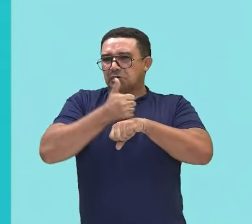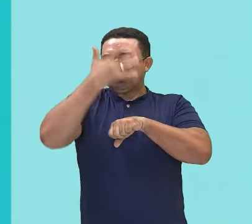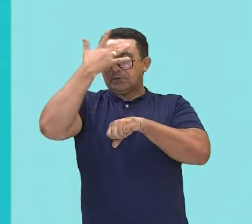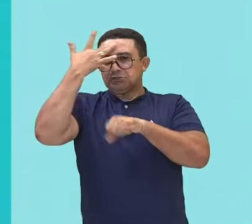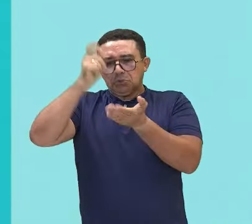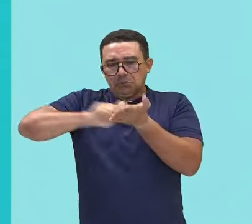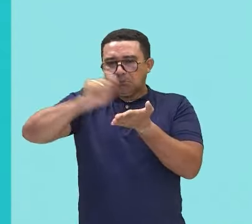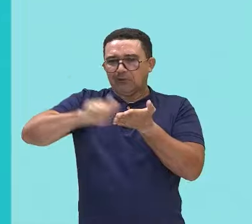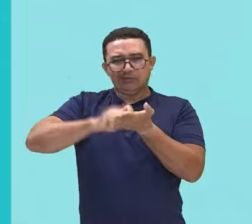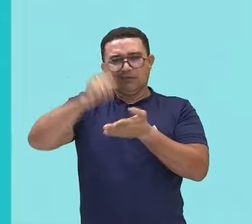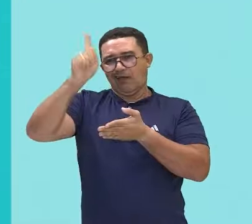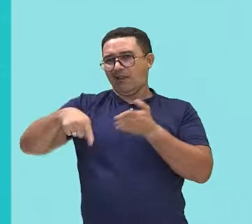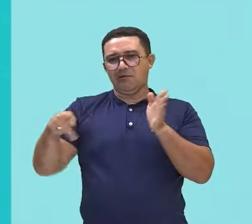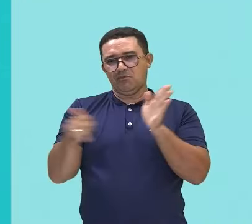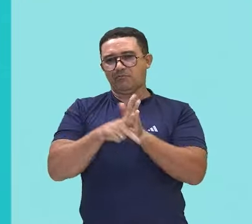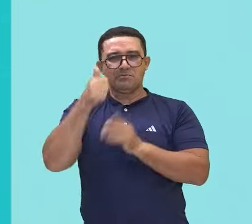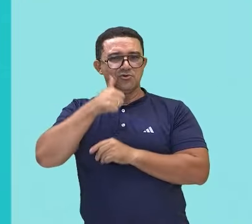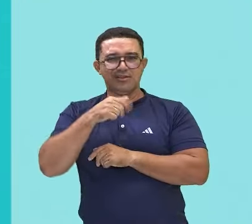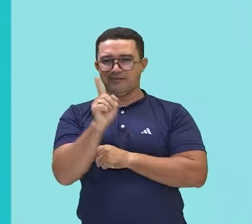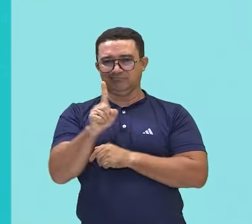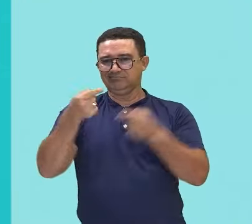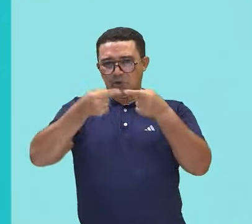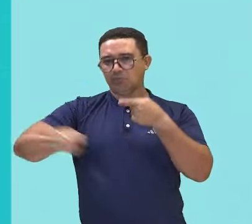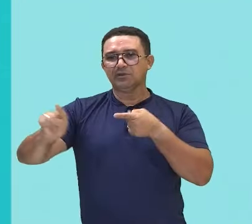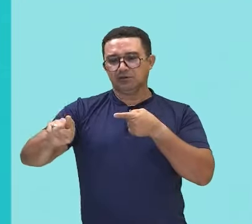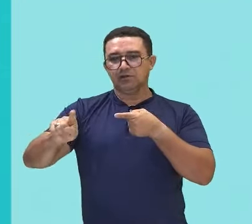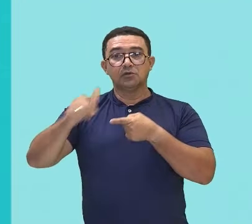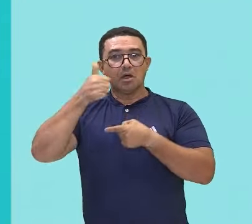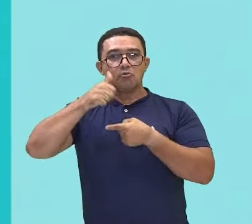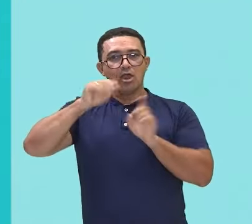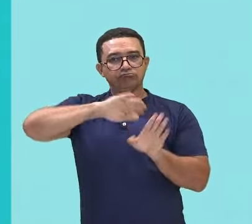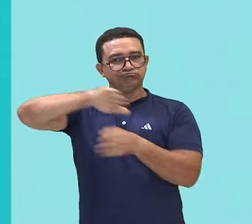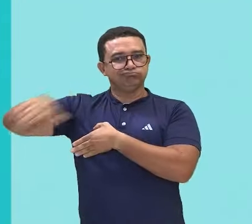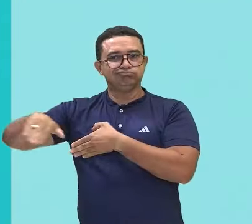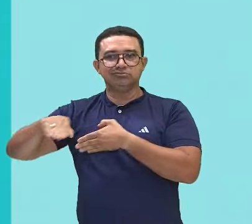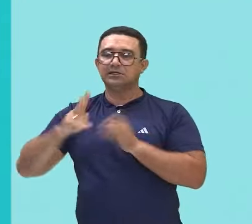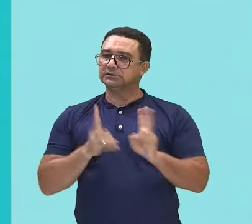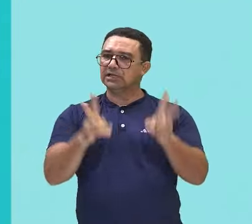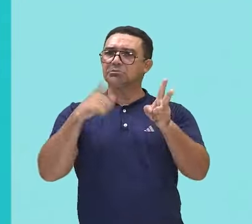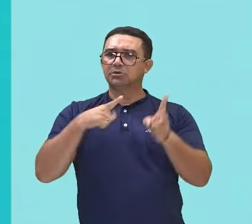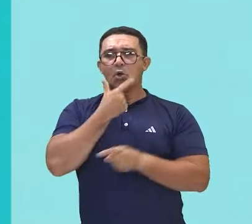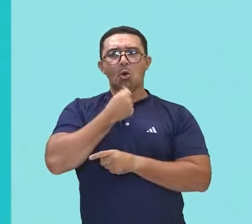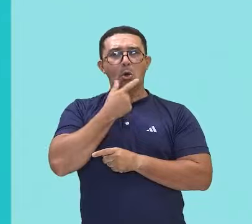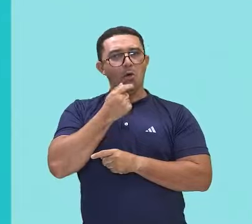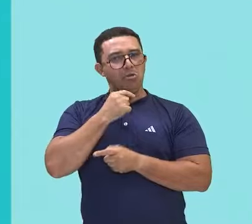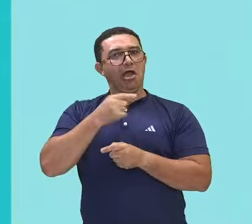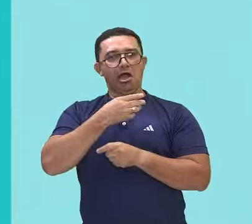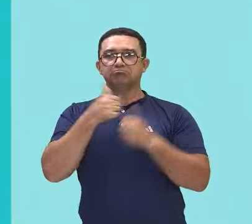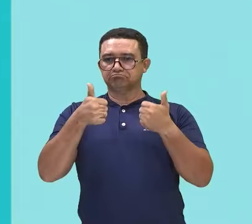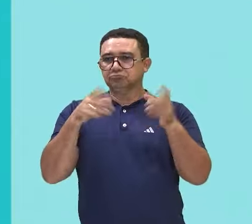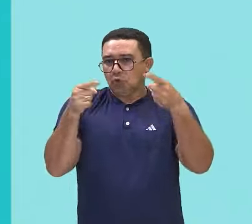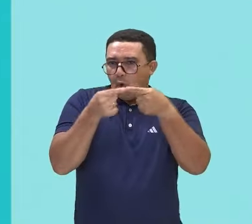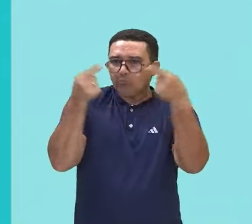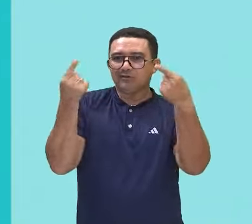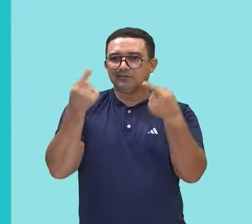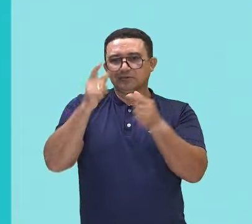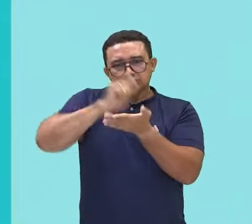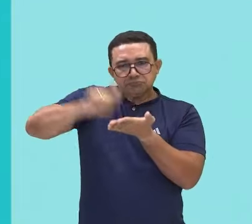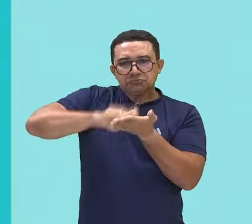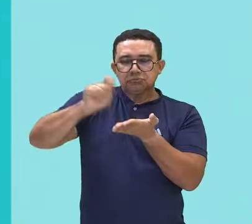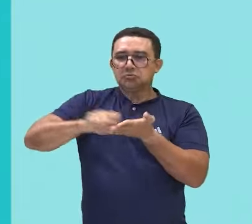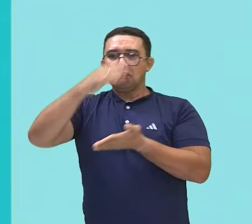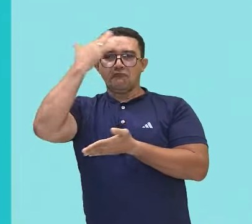para a mulher, era para o homem. Para a mulher, não. Por isso que nós temos toda essa questão do machismo, não é? E aí começaram a combater